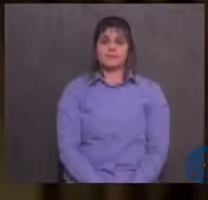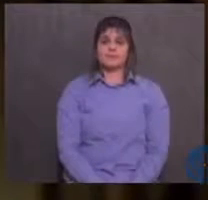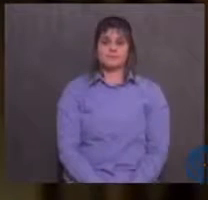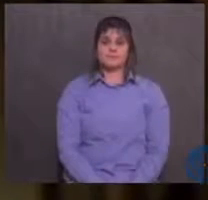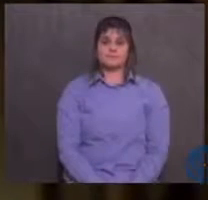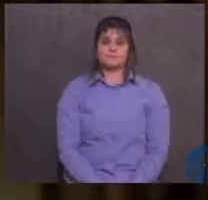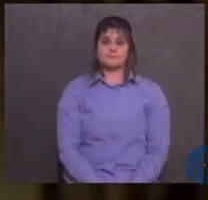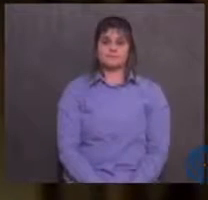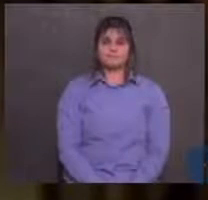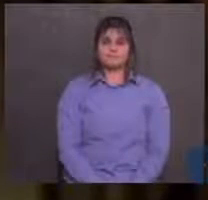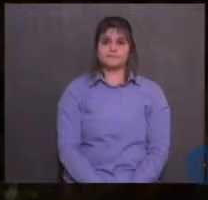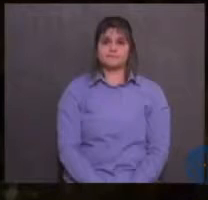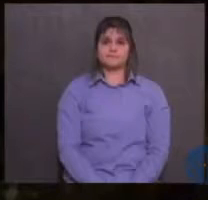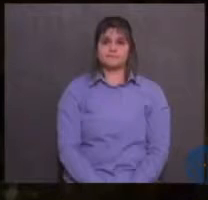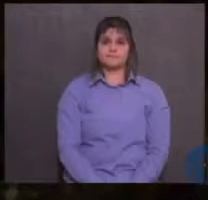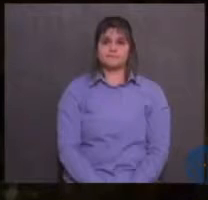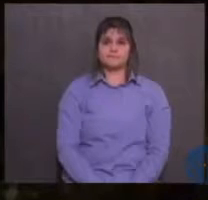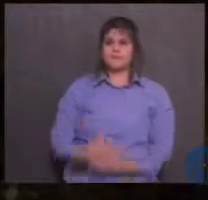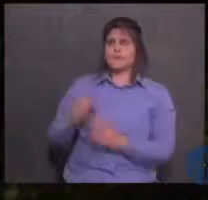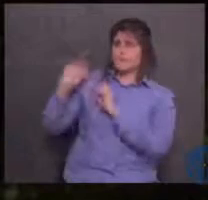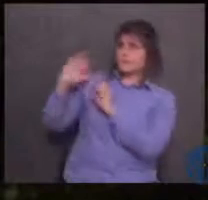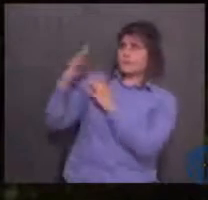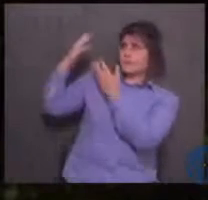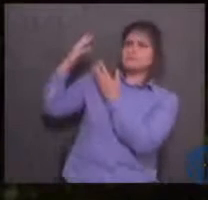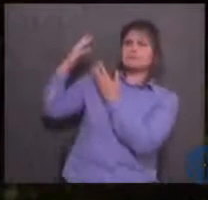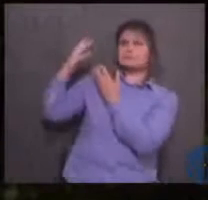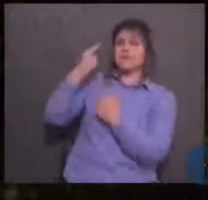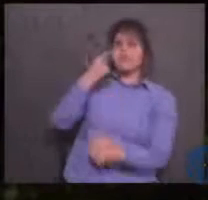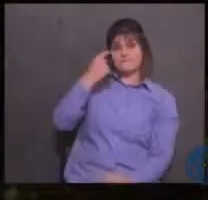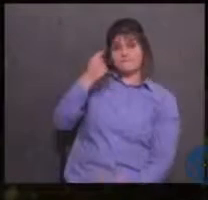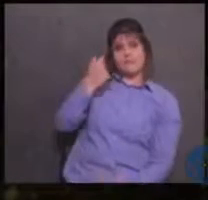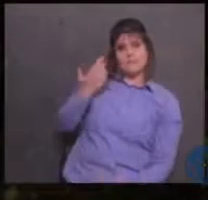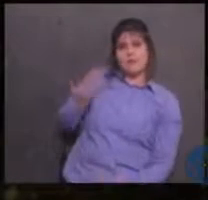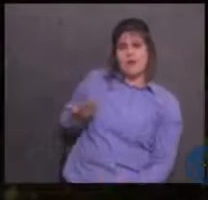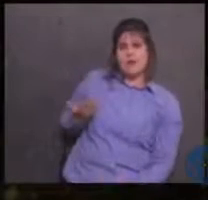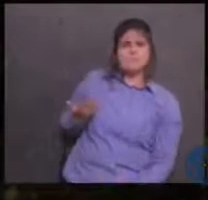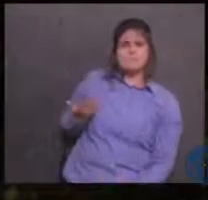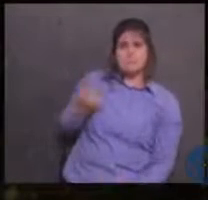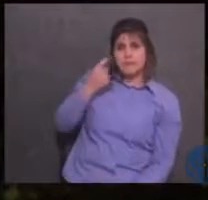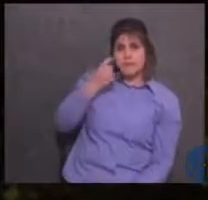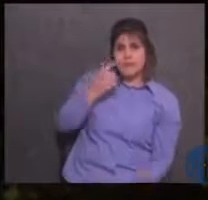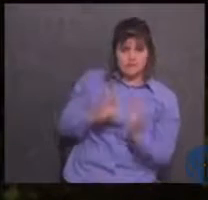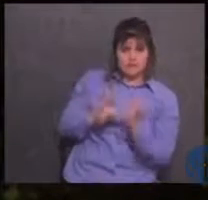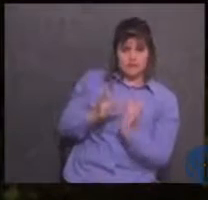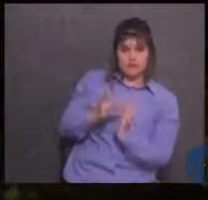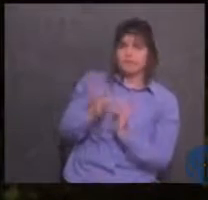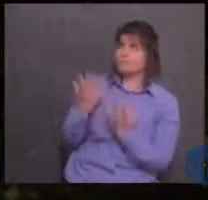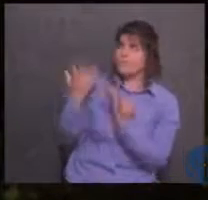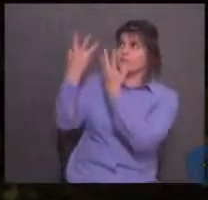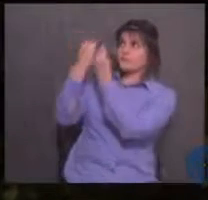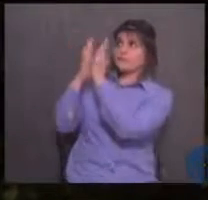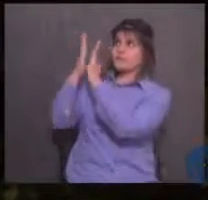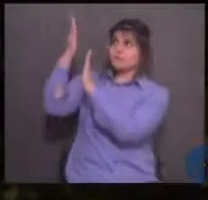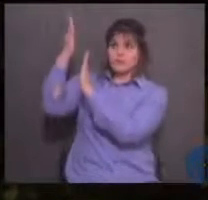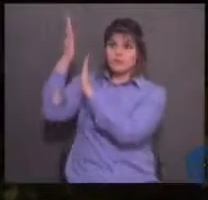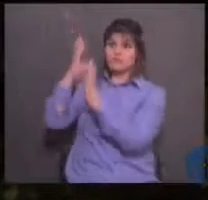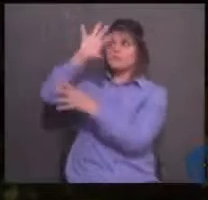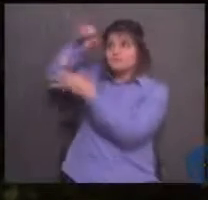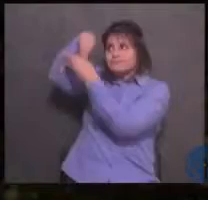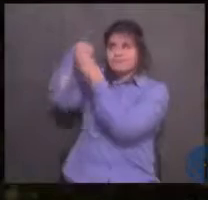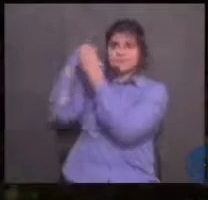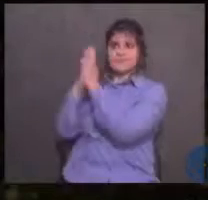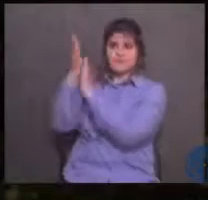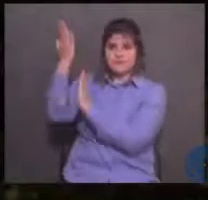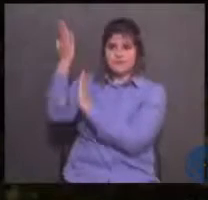Em princípio era el verbo era presso Dio, el verbo era Dio. Ele era